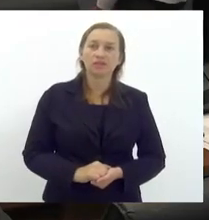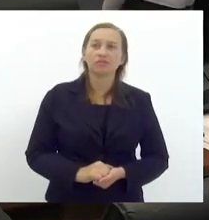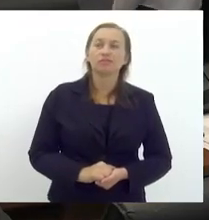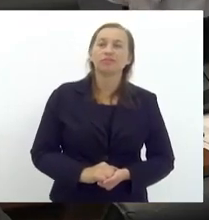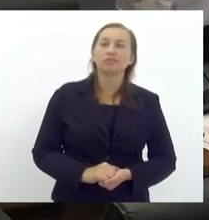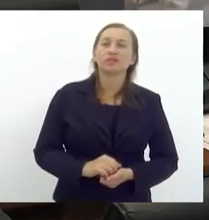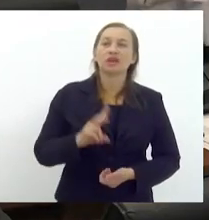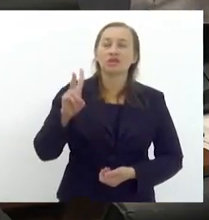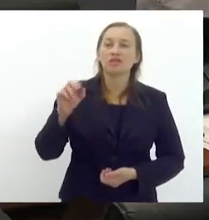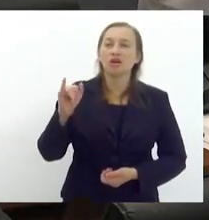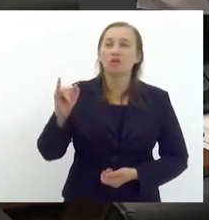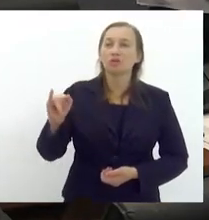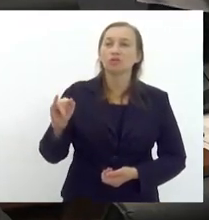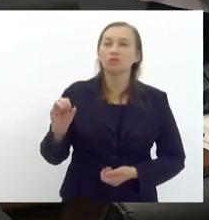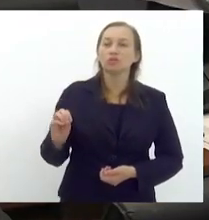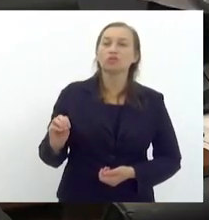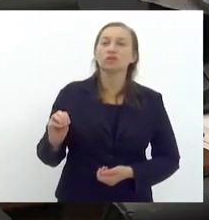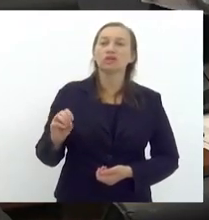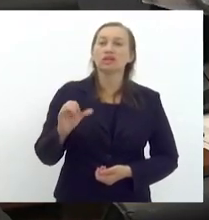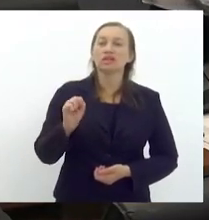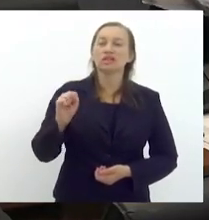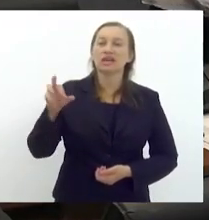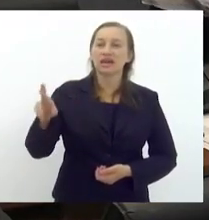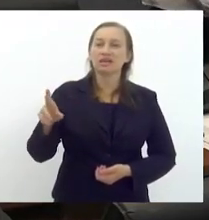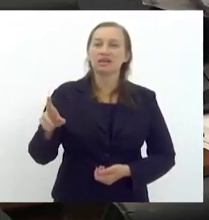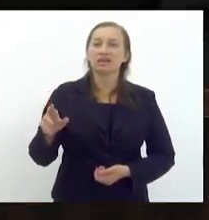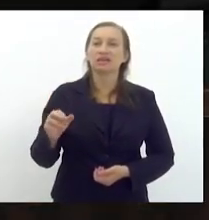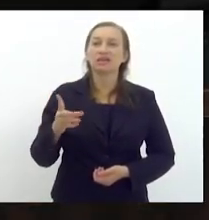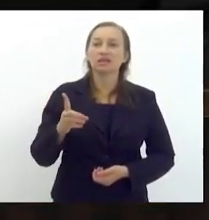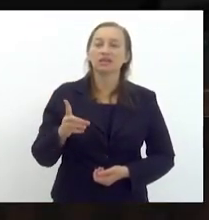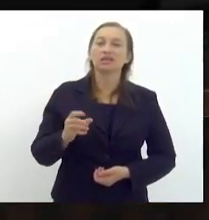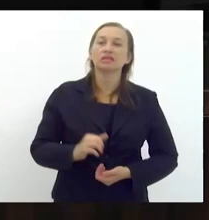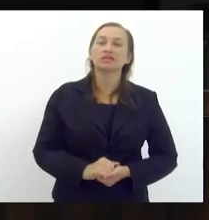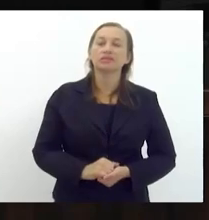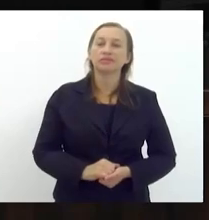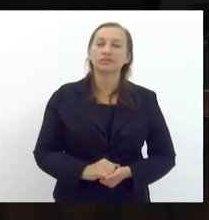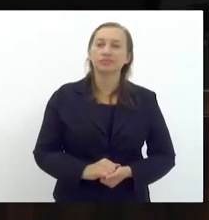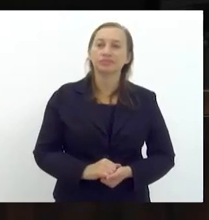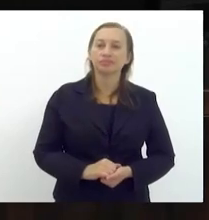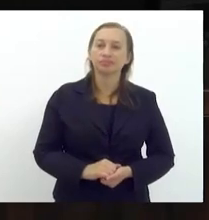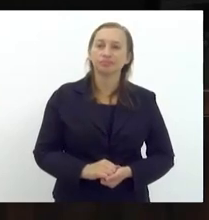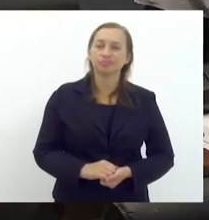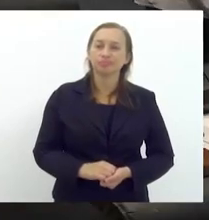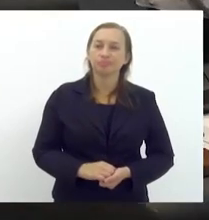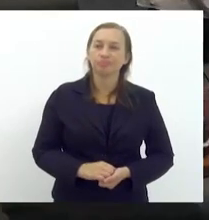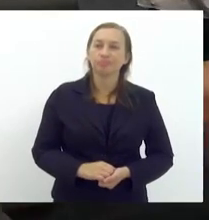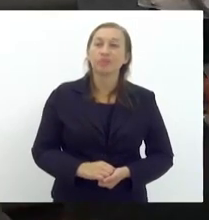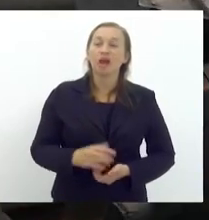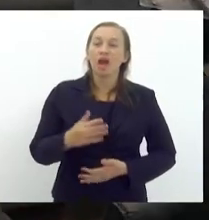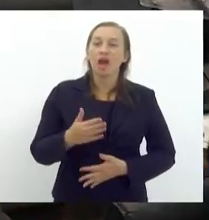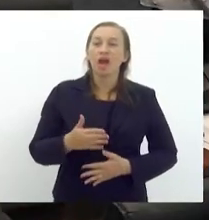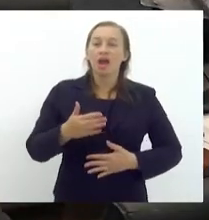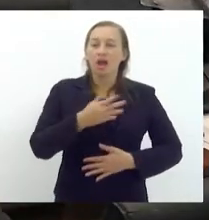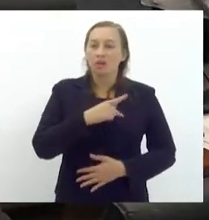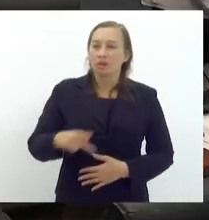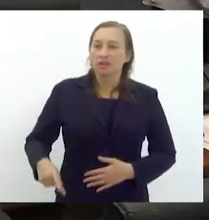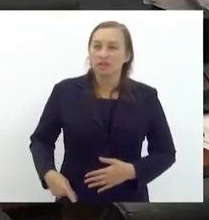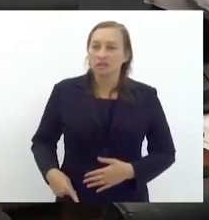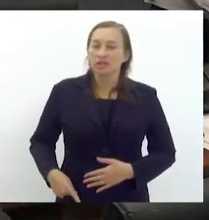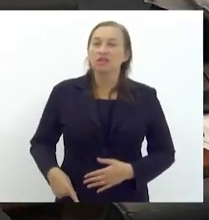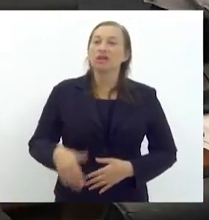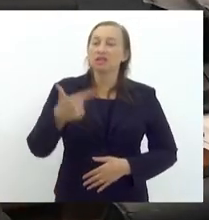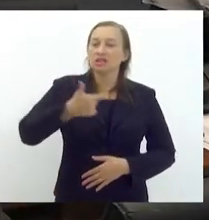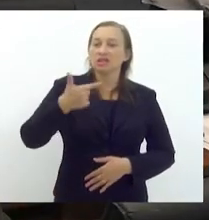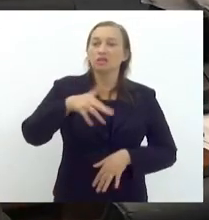Val do Ceasa Deputado Valdo Ceasa a presidência procederá